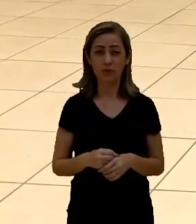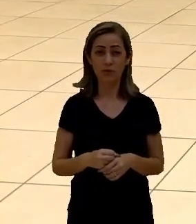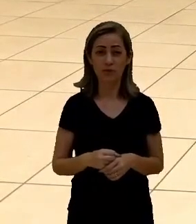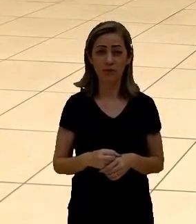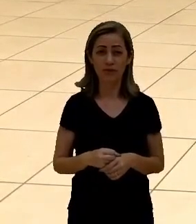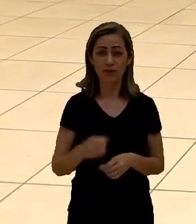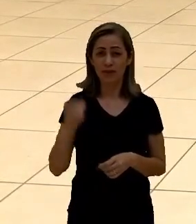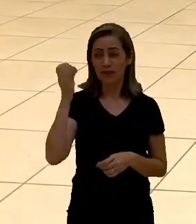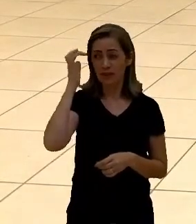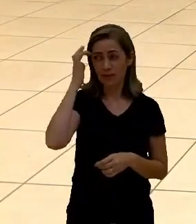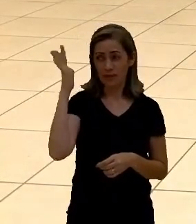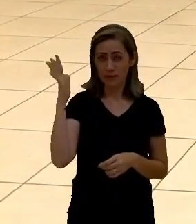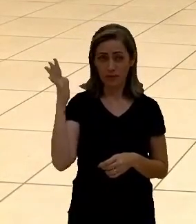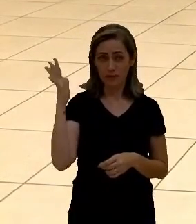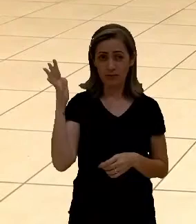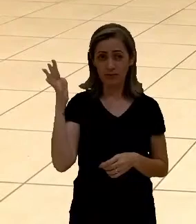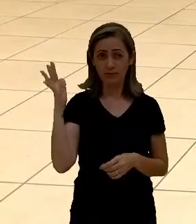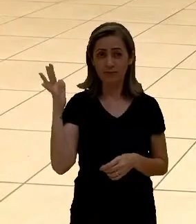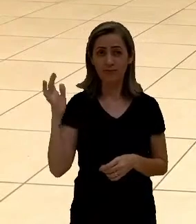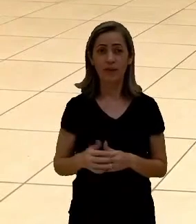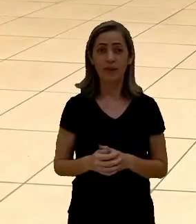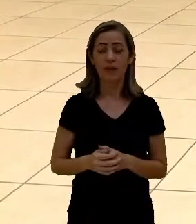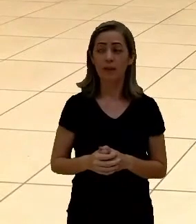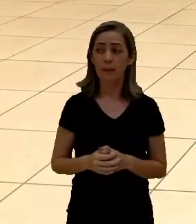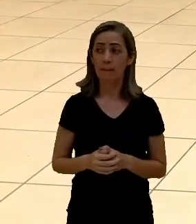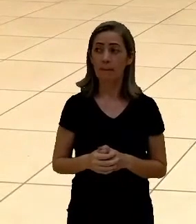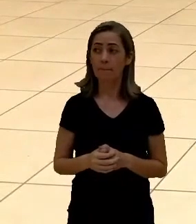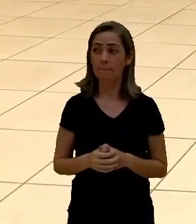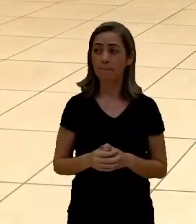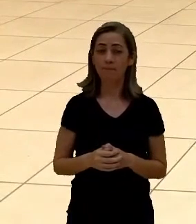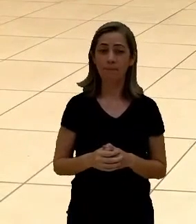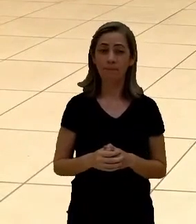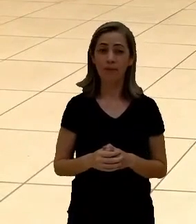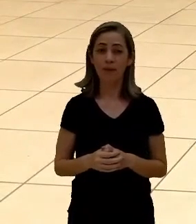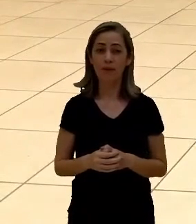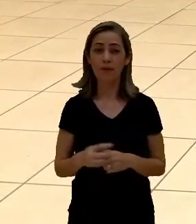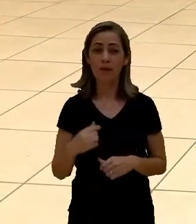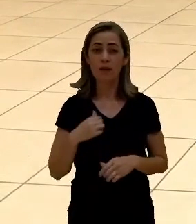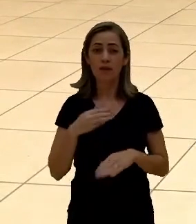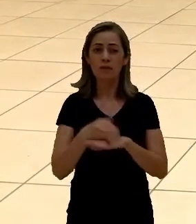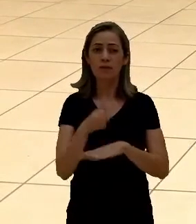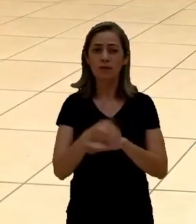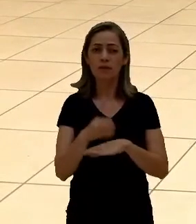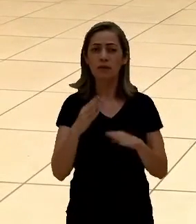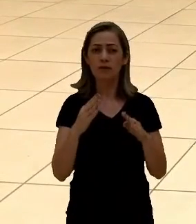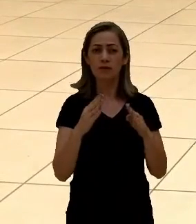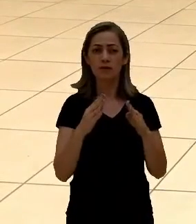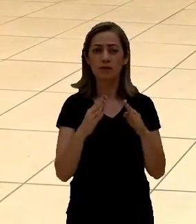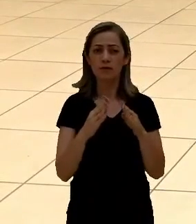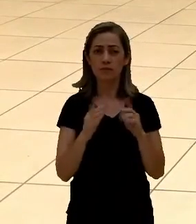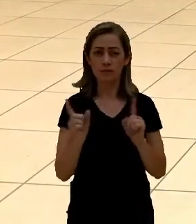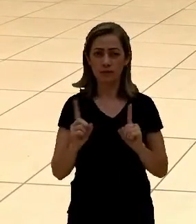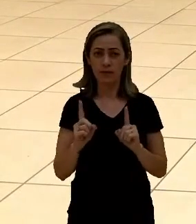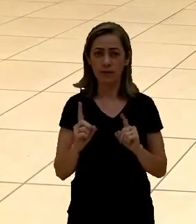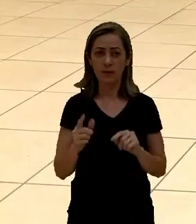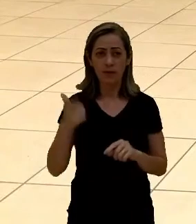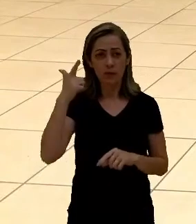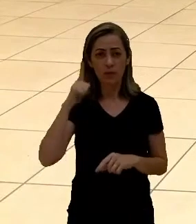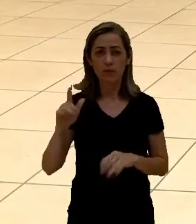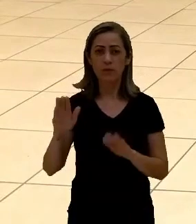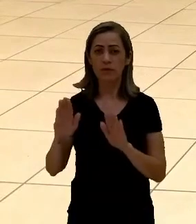eh tenho menos saídas para as paróquias então eu consigo ficar mais tempo em casa mas quando